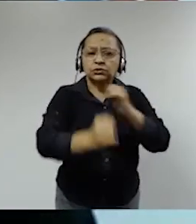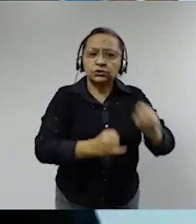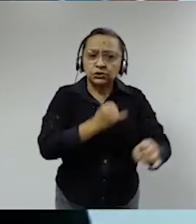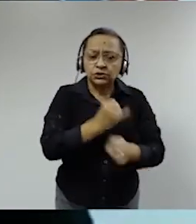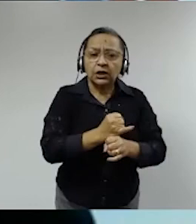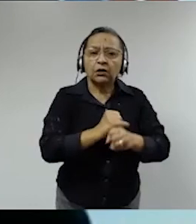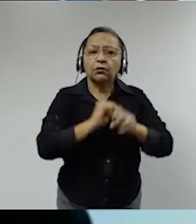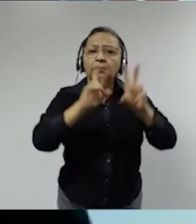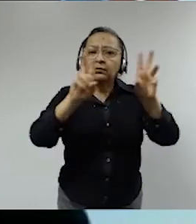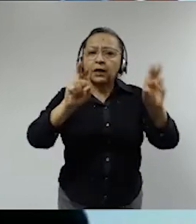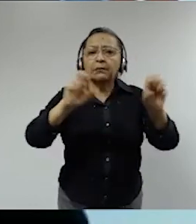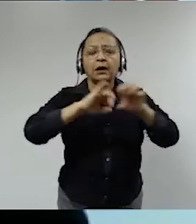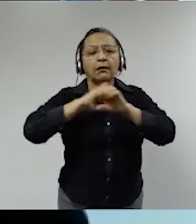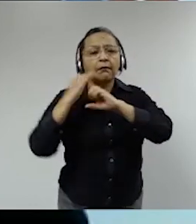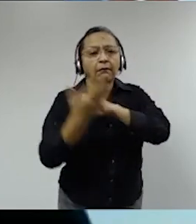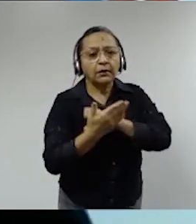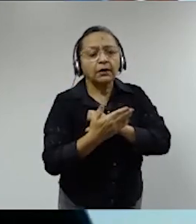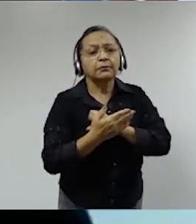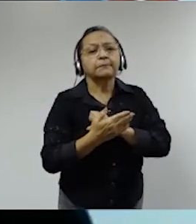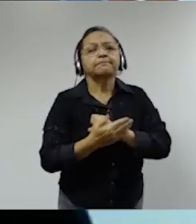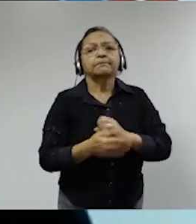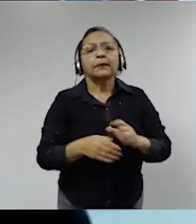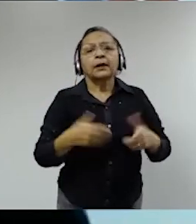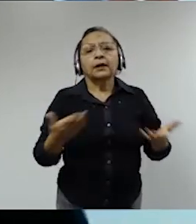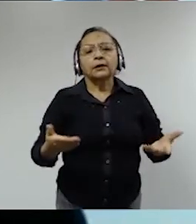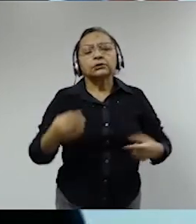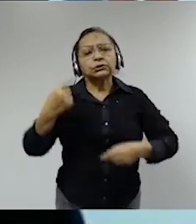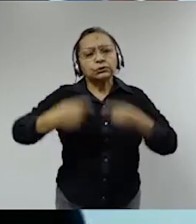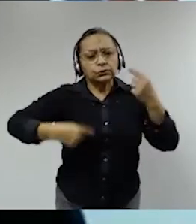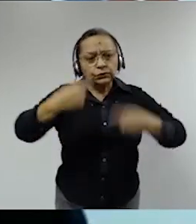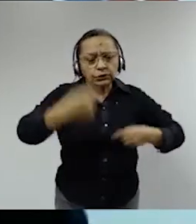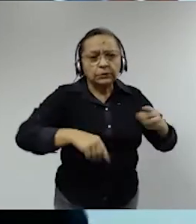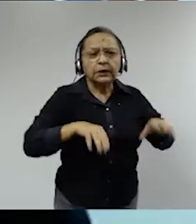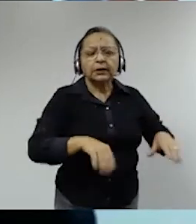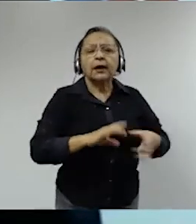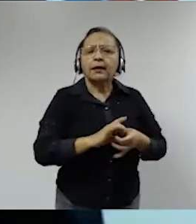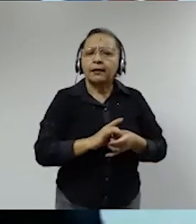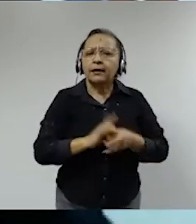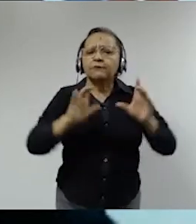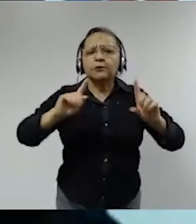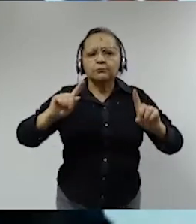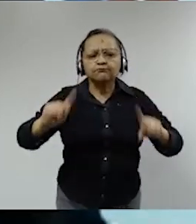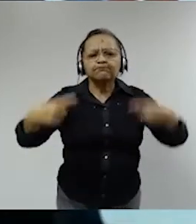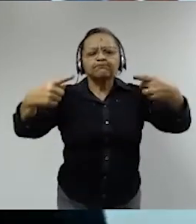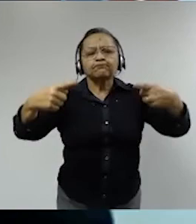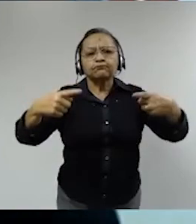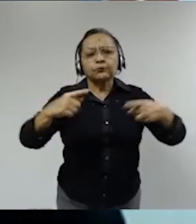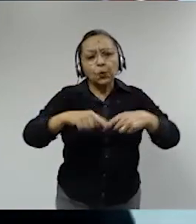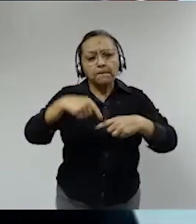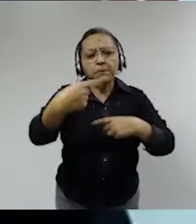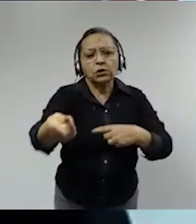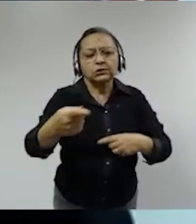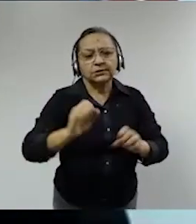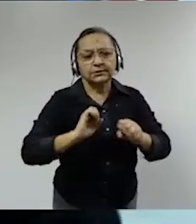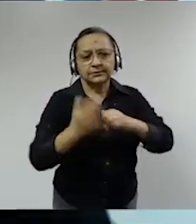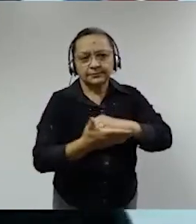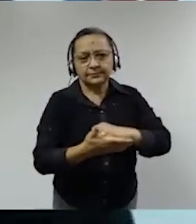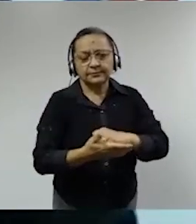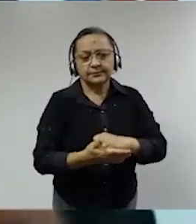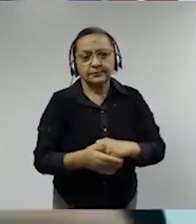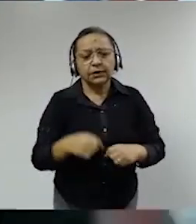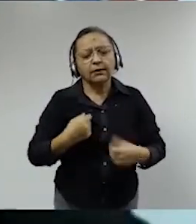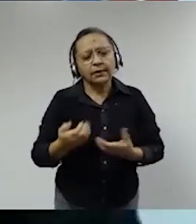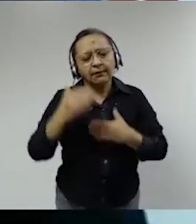Jurídicas e Sociais da Pandemia. Discutimos aqui a livre concorrência no pós-pandemia. Eu